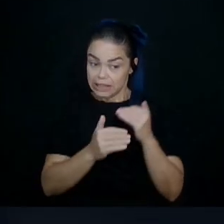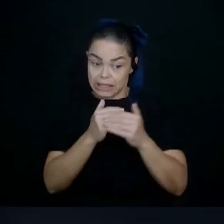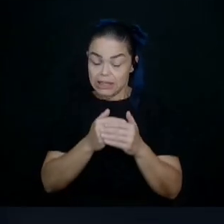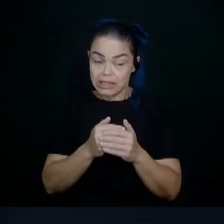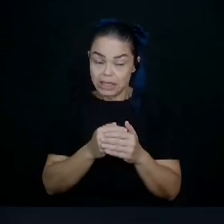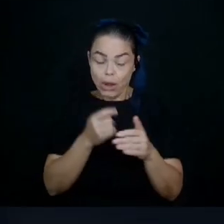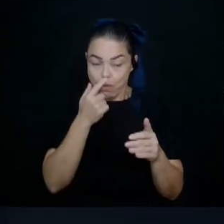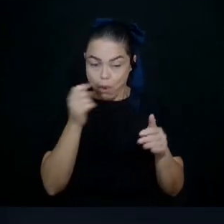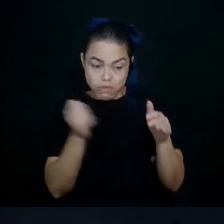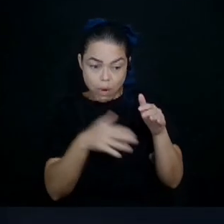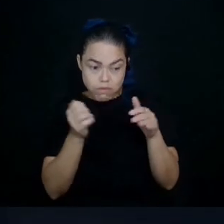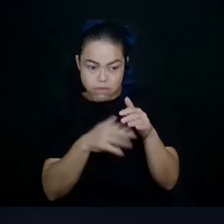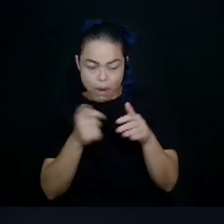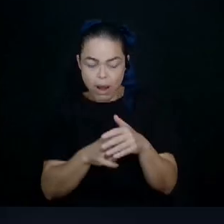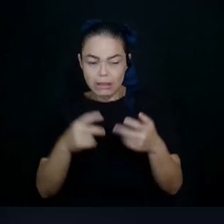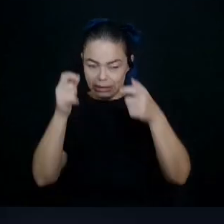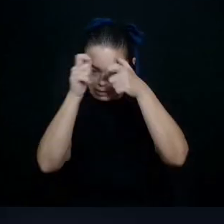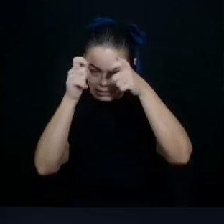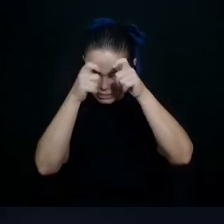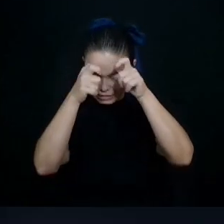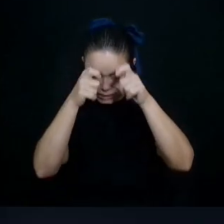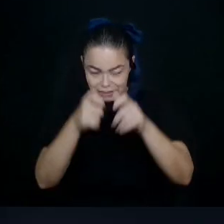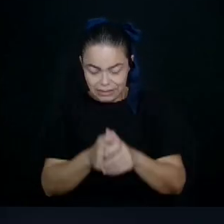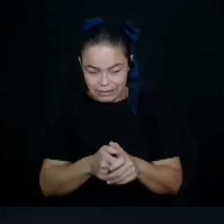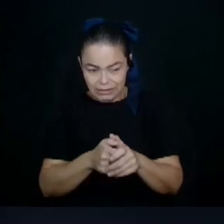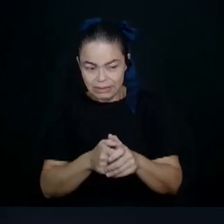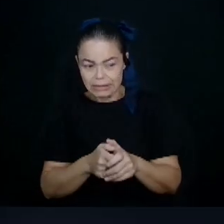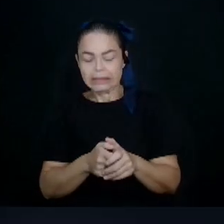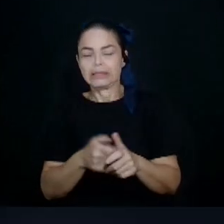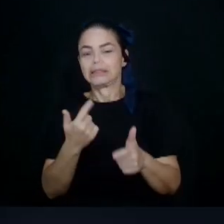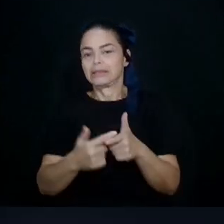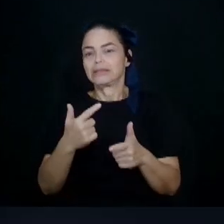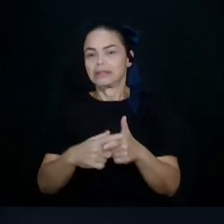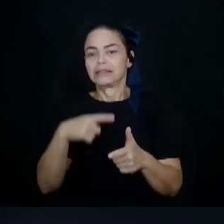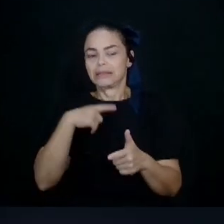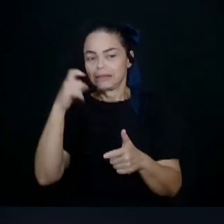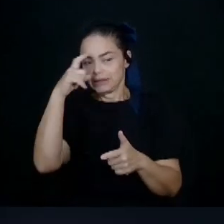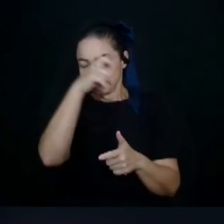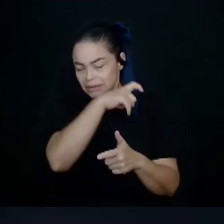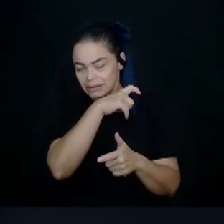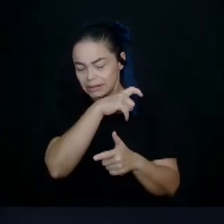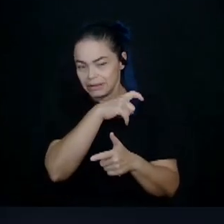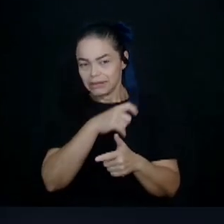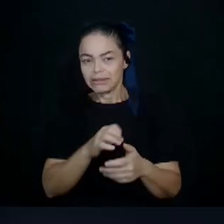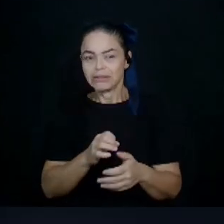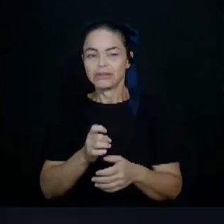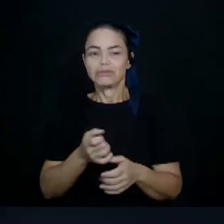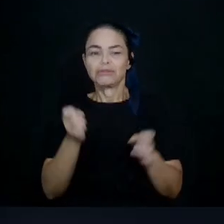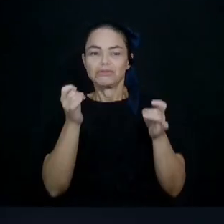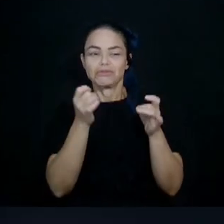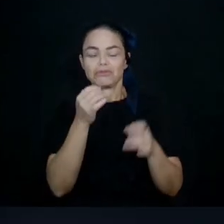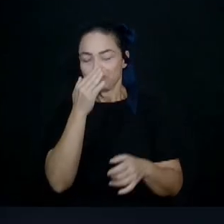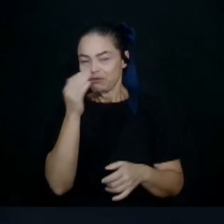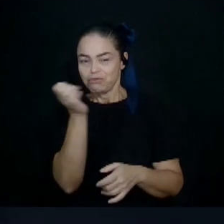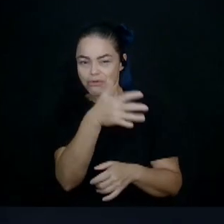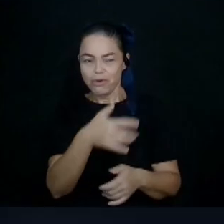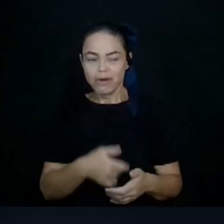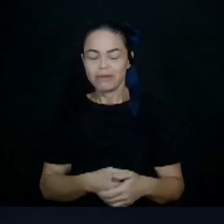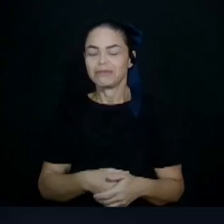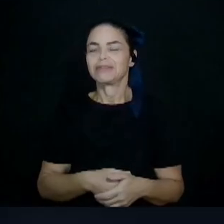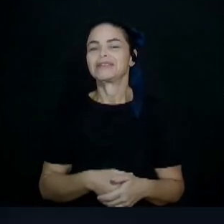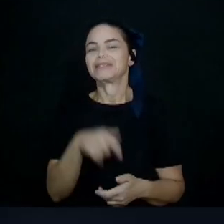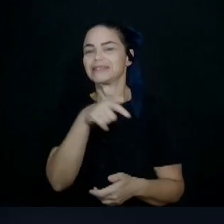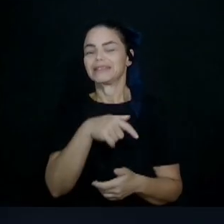esse transtorno de acumulação? Porque eu tenho dificuldade de me desapegar, de repente, de algo que está lá